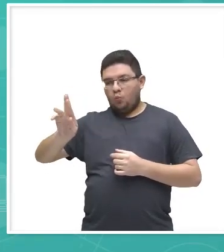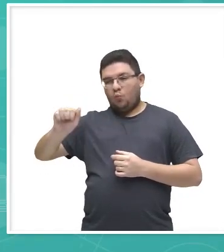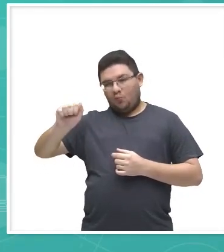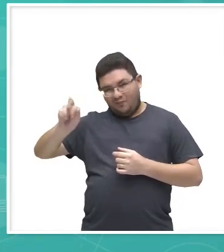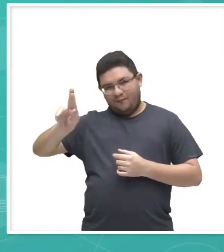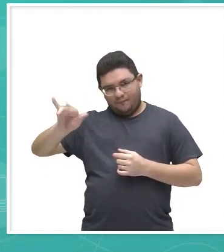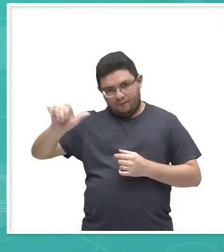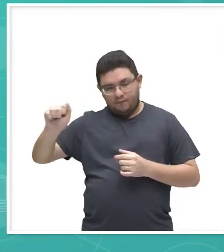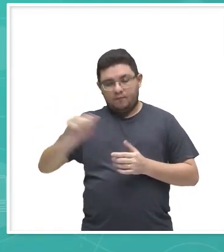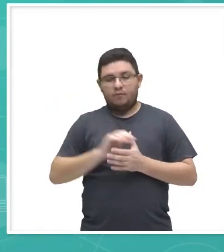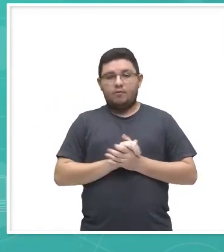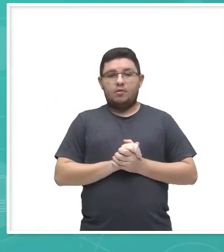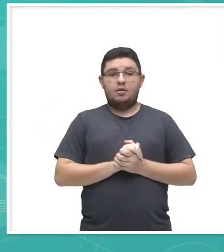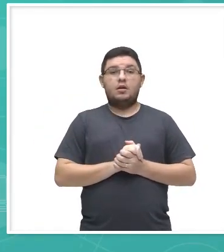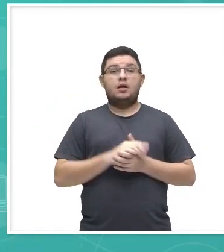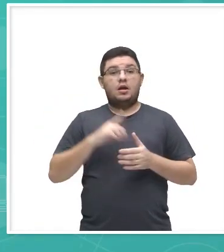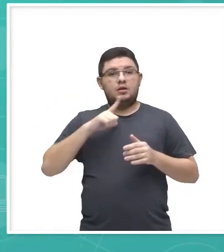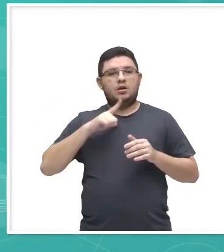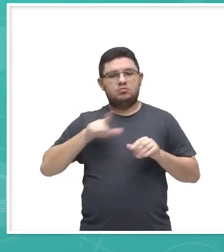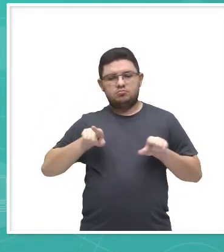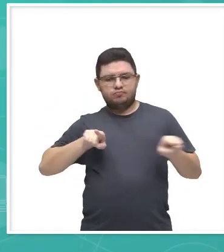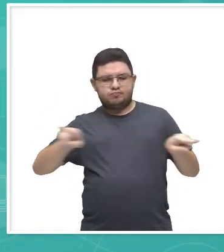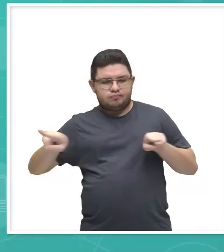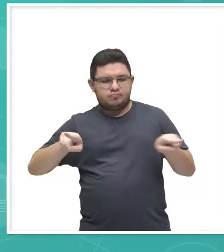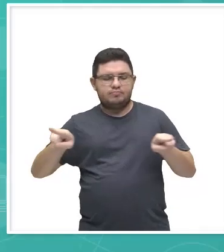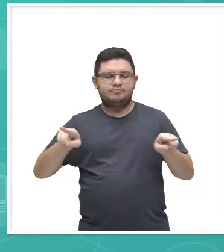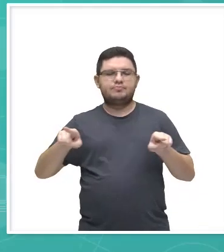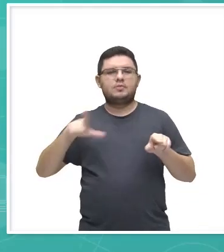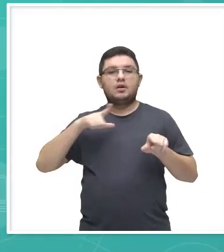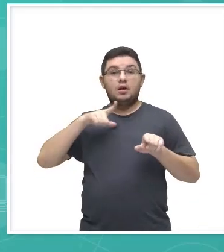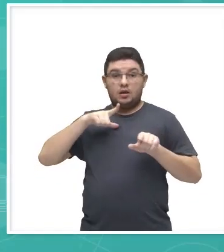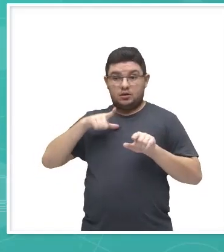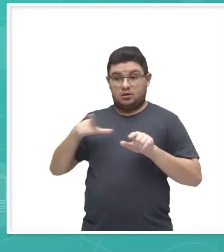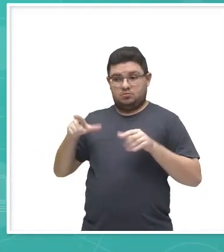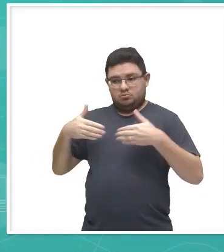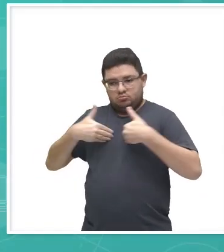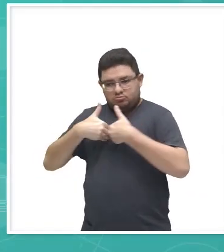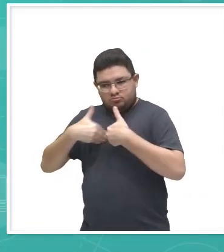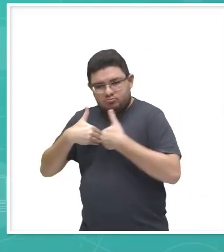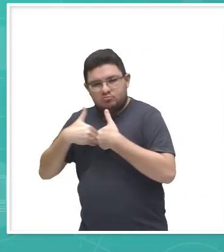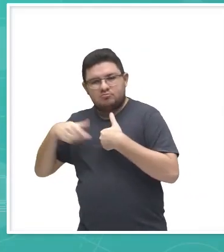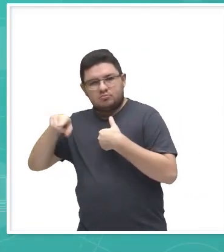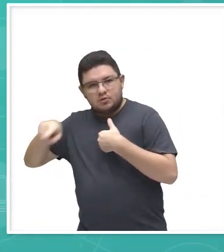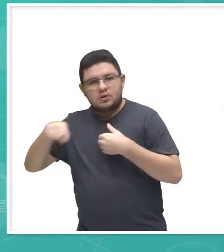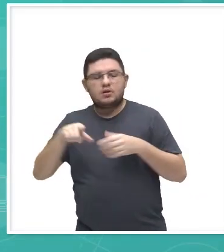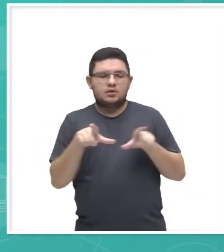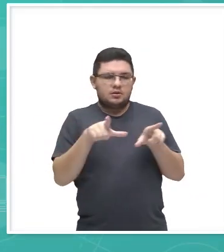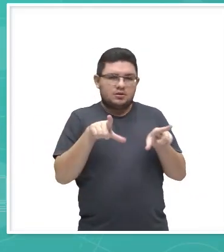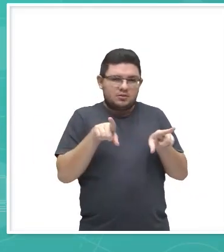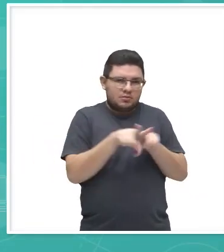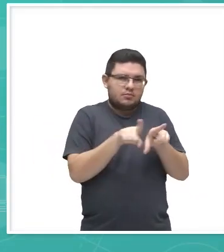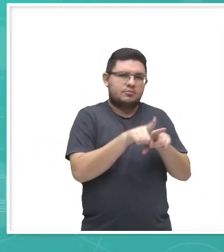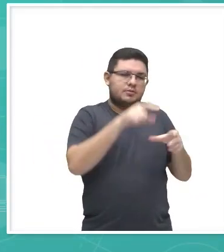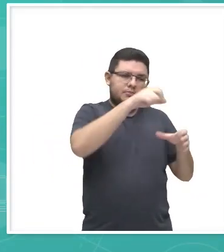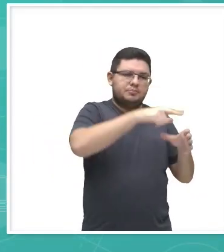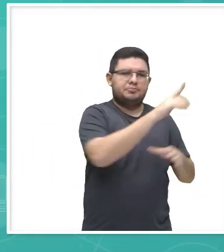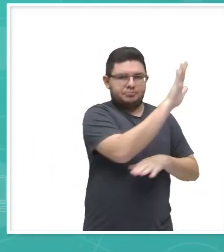da pecuária, tem atividade da agricultura, atividade da indústria, ou você reduz aí e fala atividade apenas